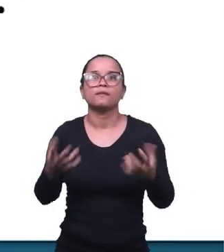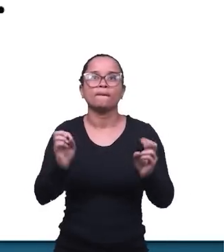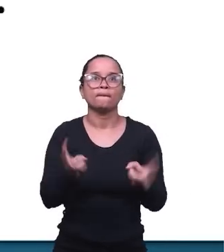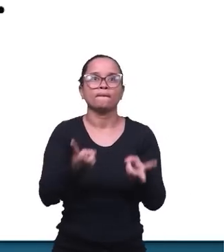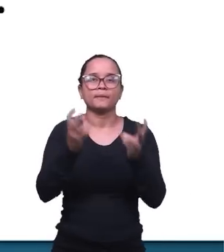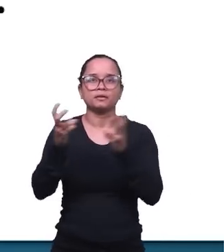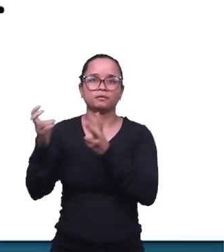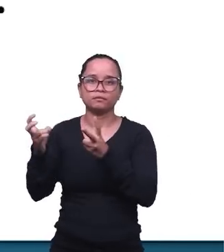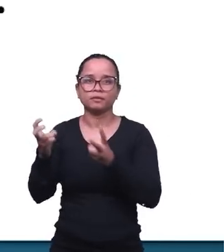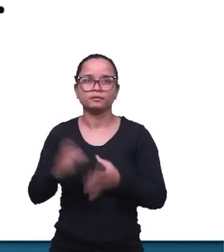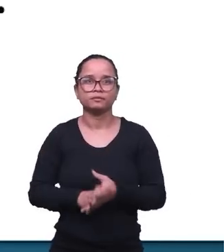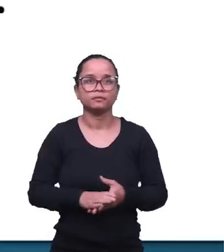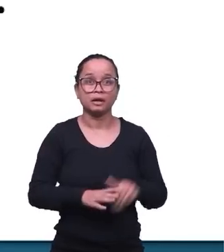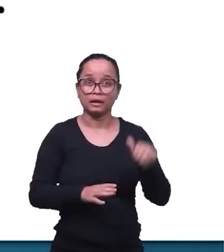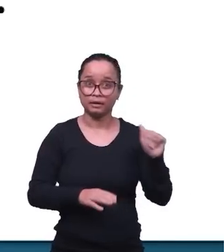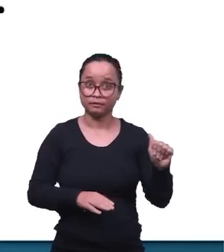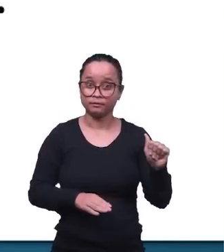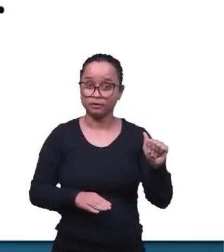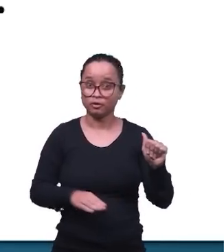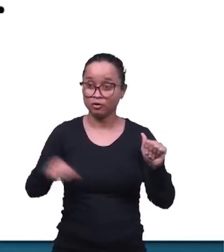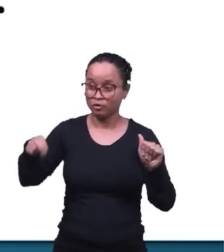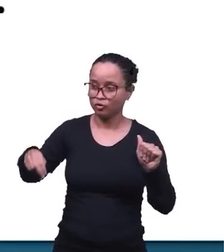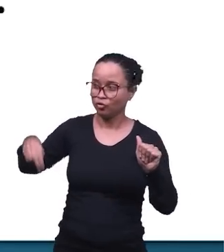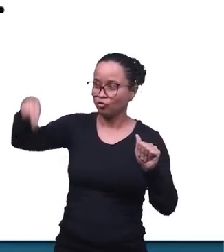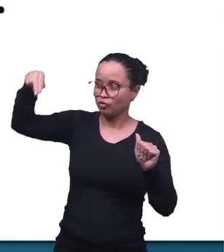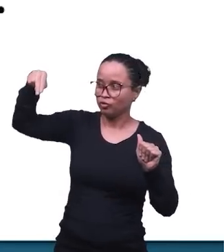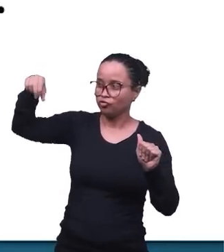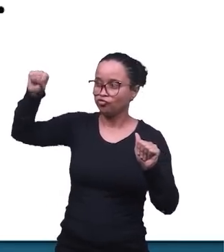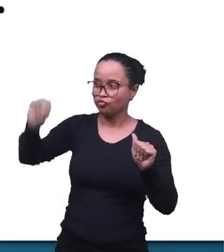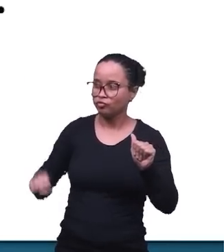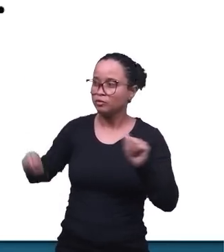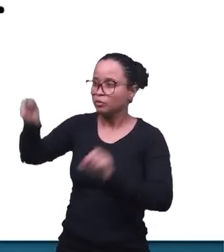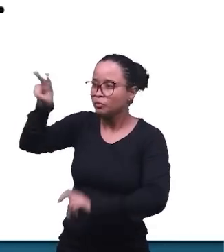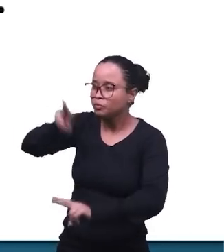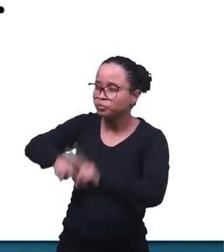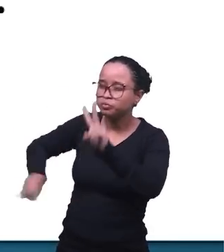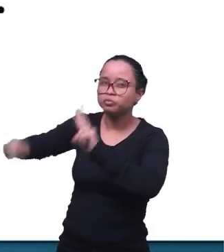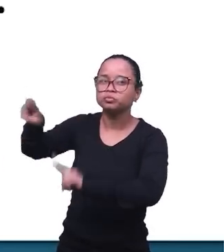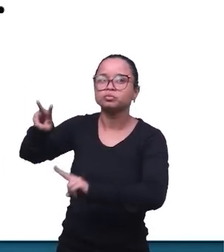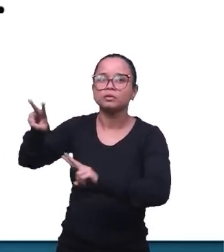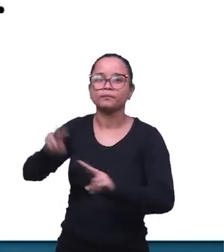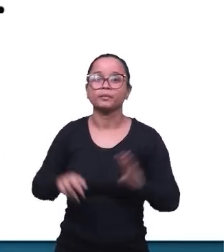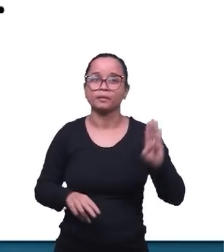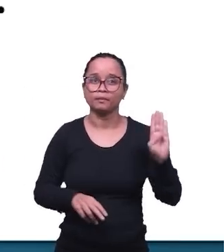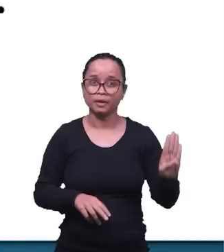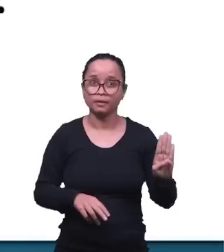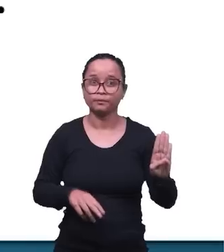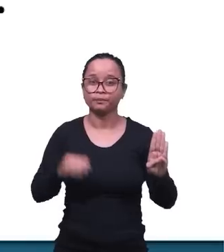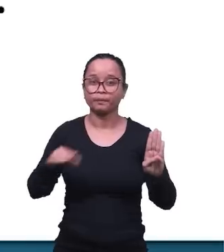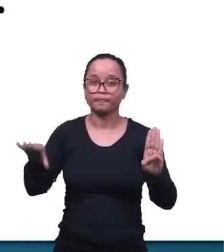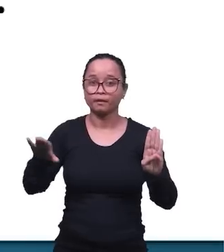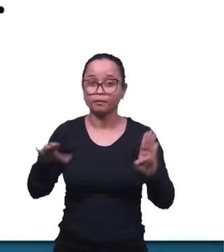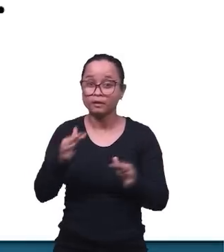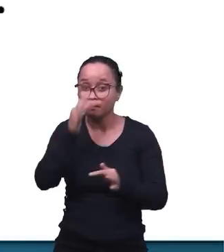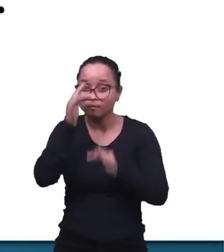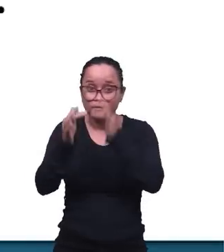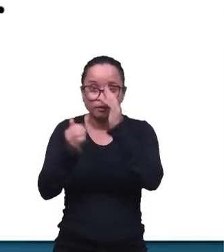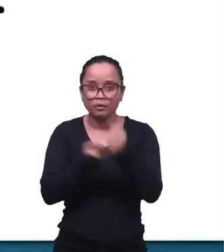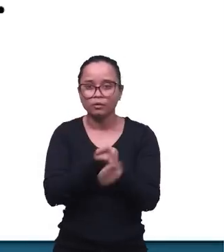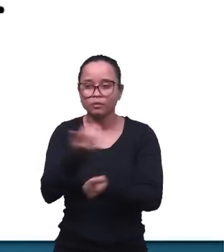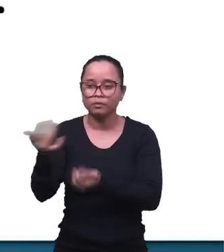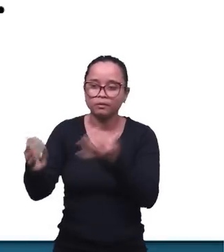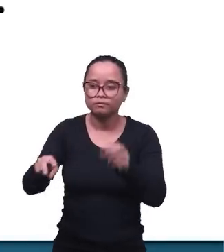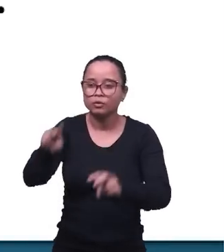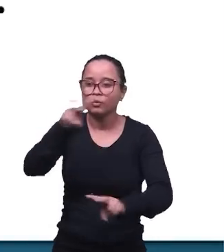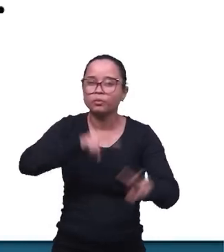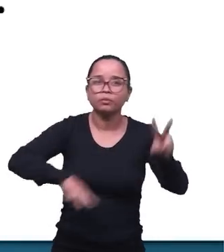profético de cada expressão. Levanta-te, vento norte, vem tu, vento sul, assopra no meu jardim, e